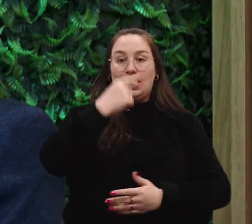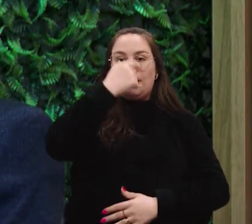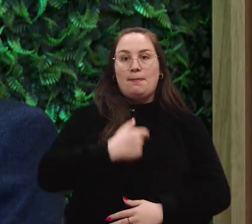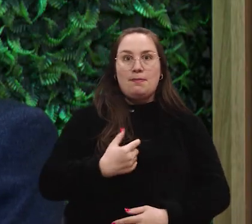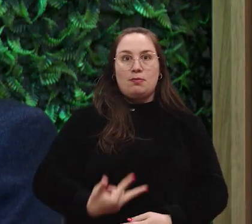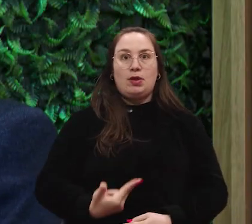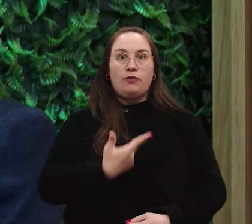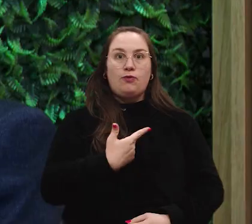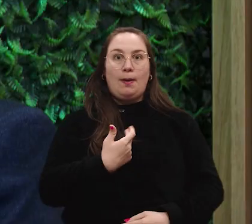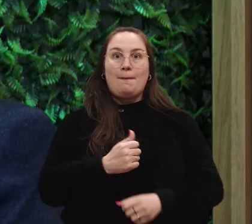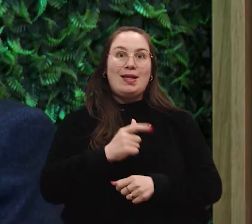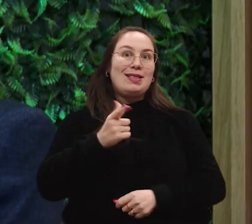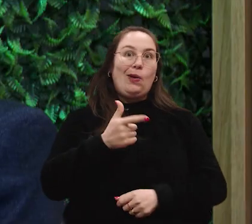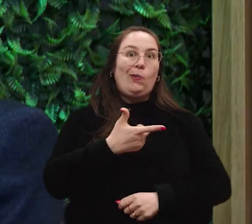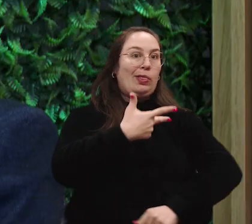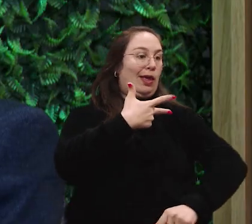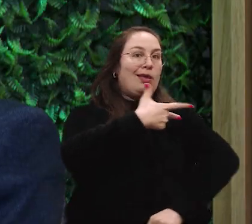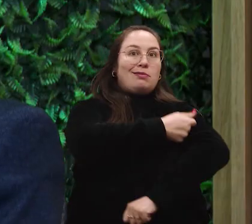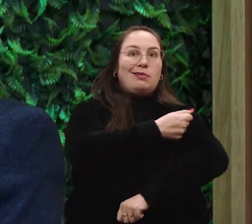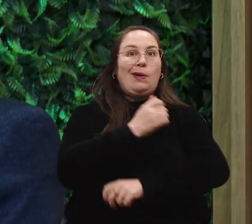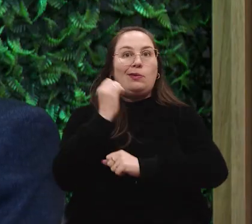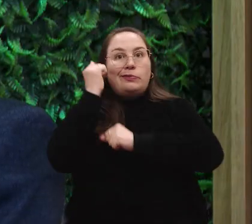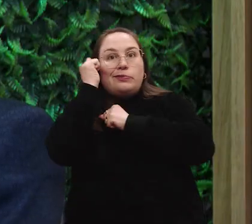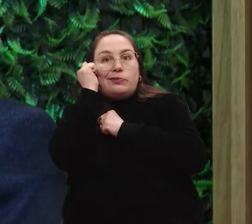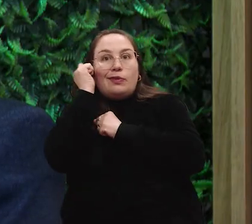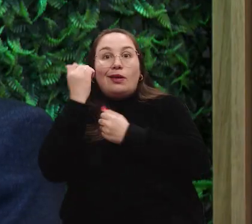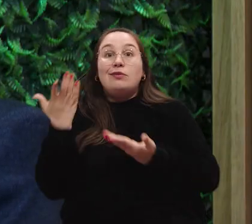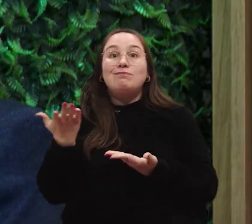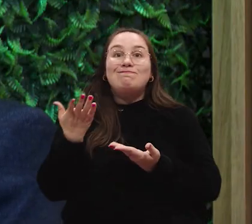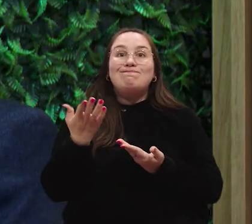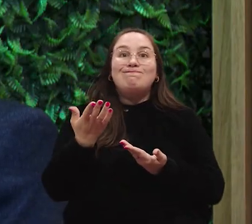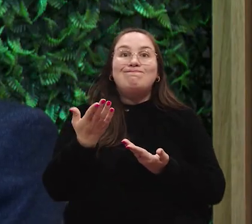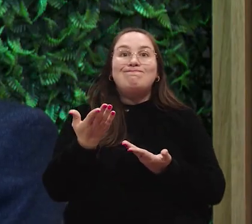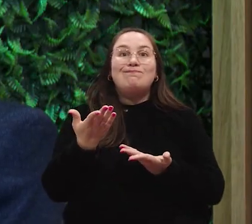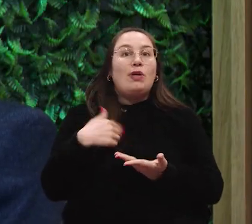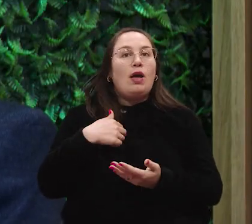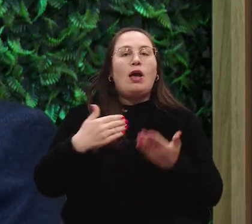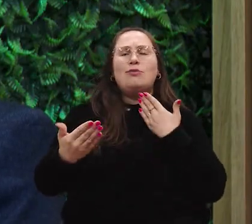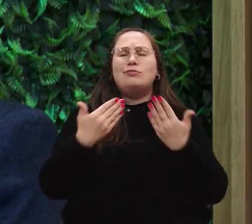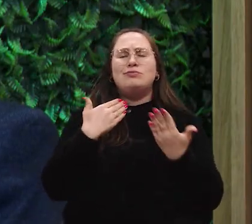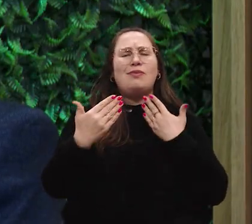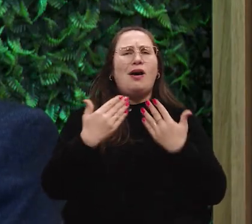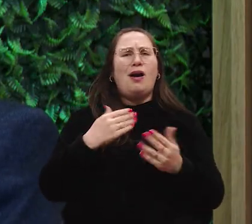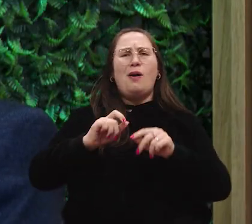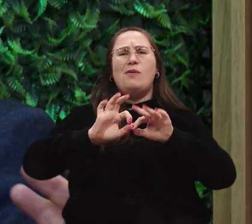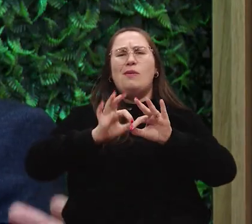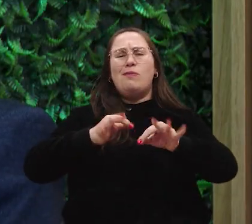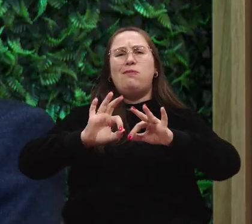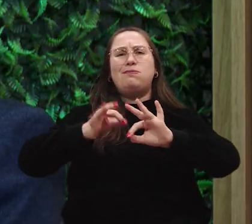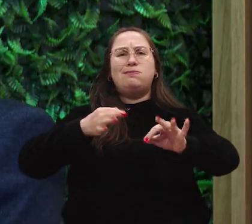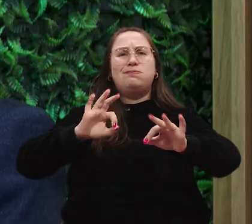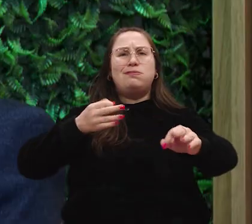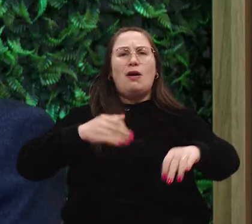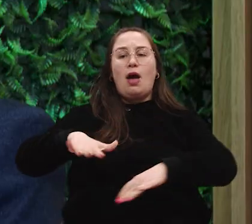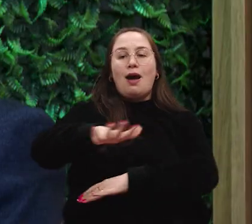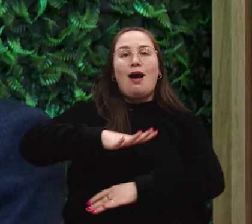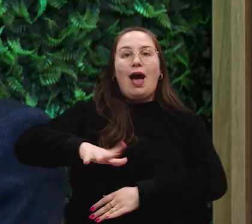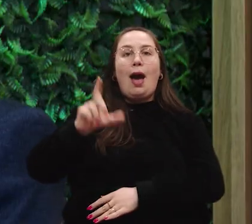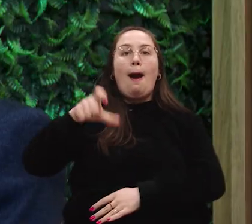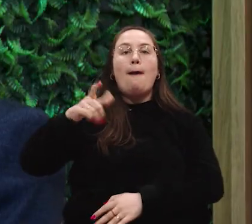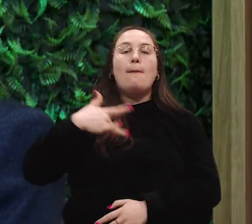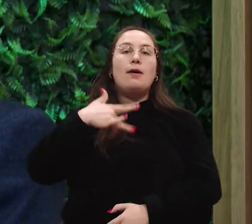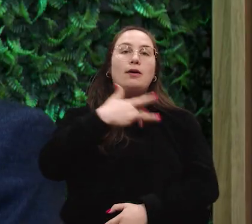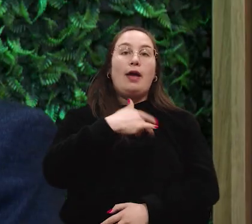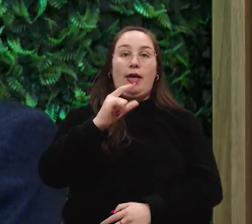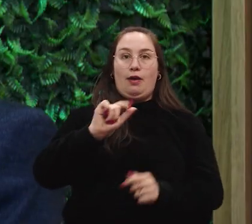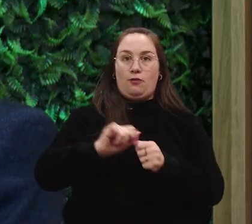o anestesista. Uma discussão grande que é feita, isso aí é um debate enorme, que vai longe, essa área de plano de saúde.